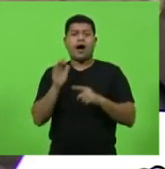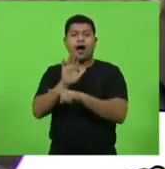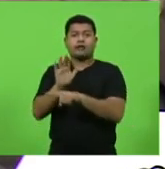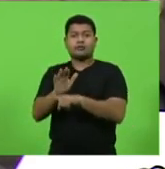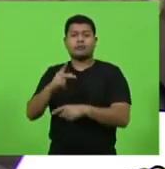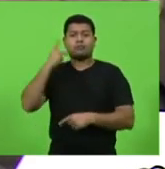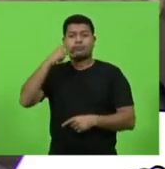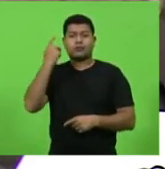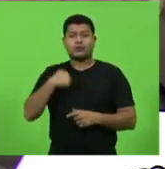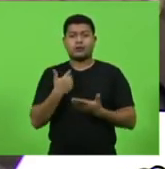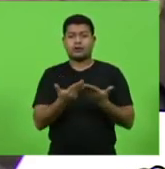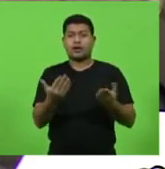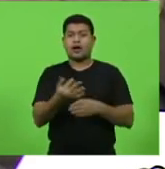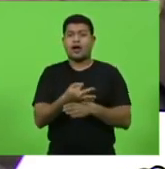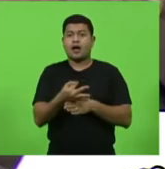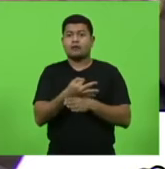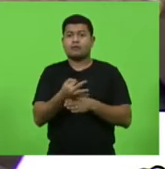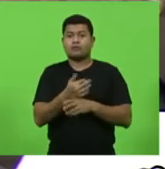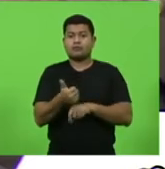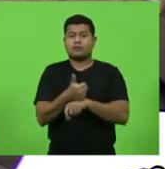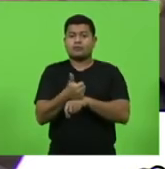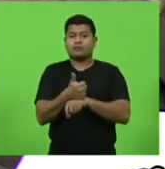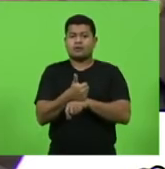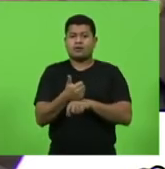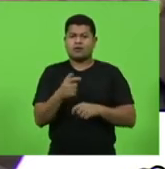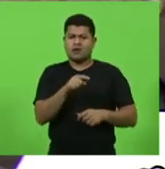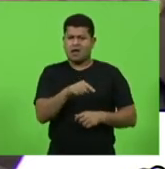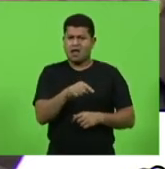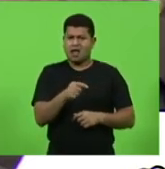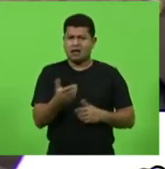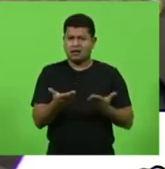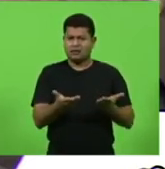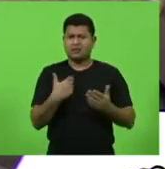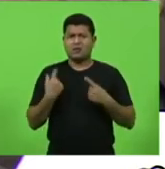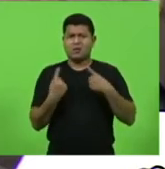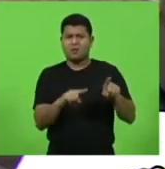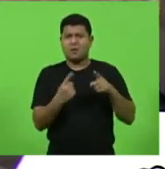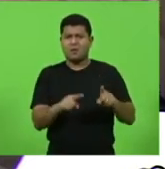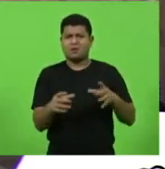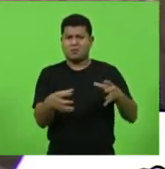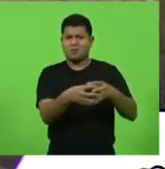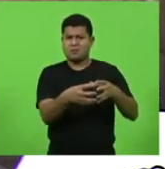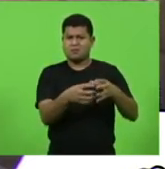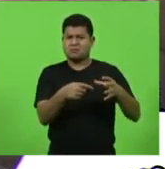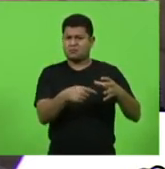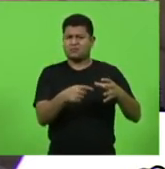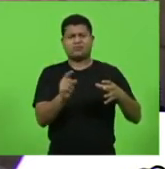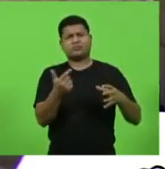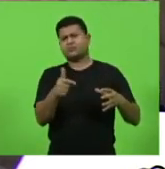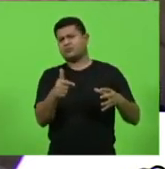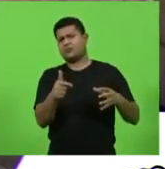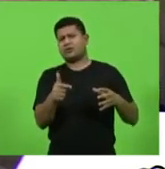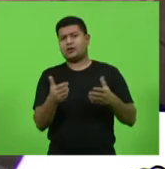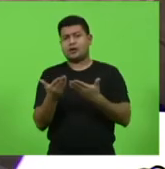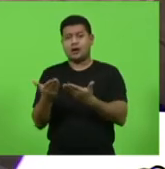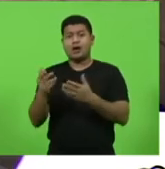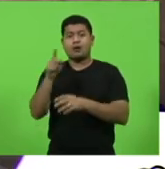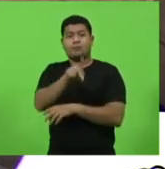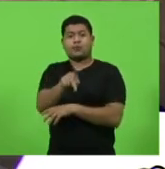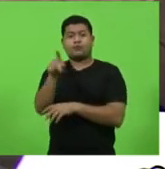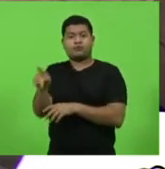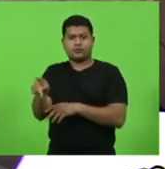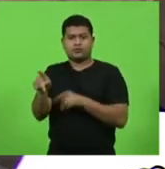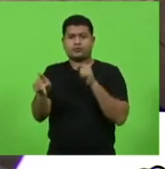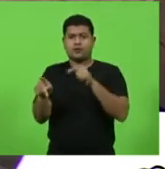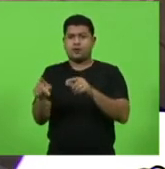férias profissionalmente, eu estou atacando uma categoria. Não. Tentar confundir a categoria de professores